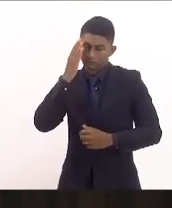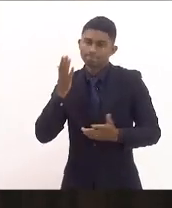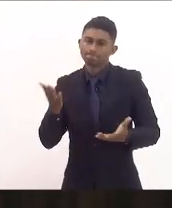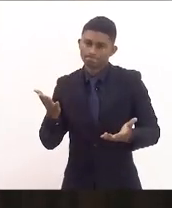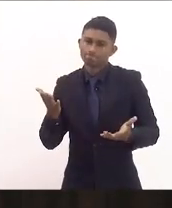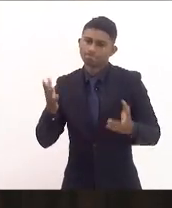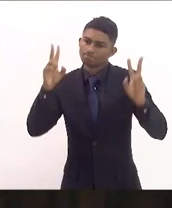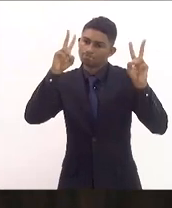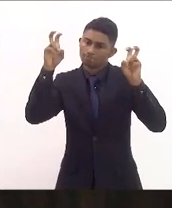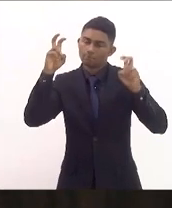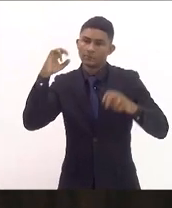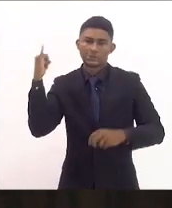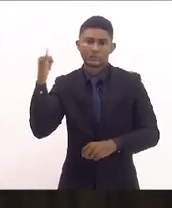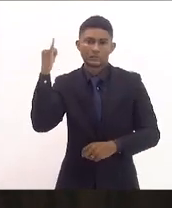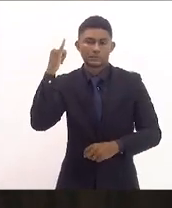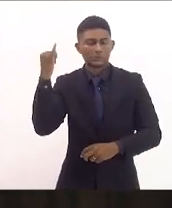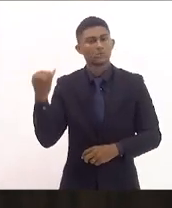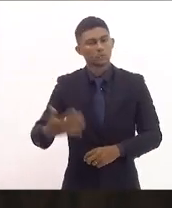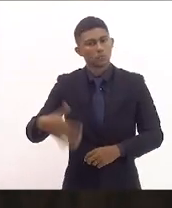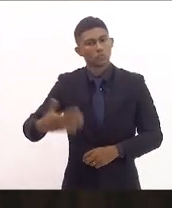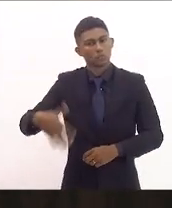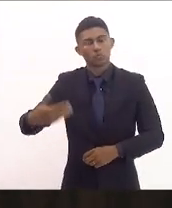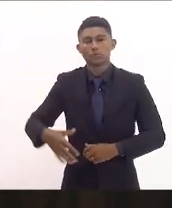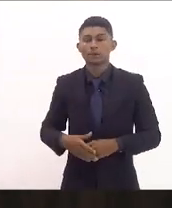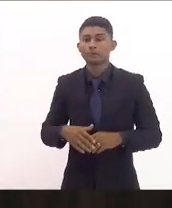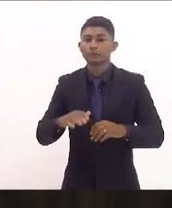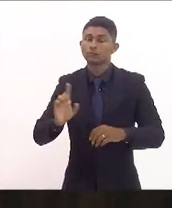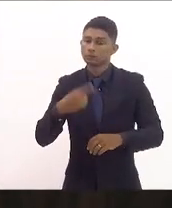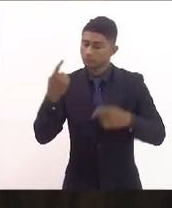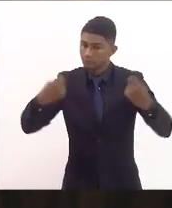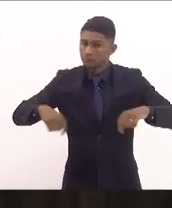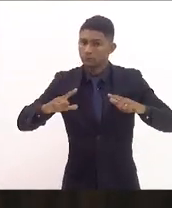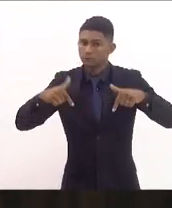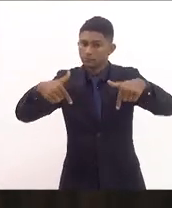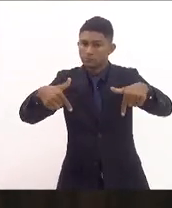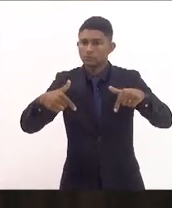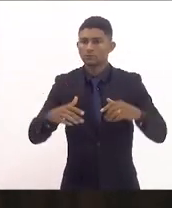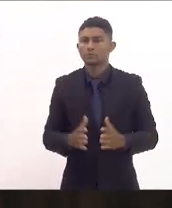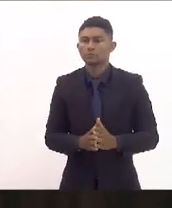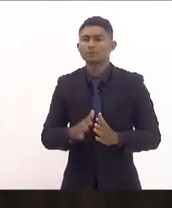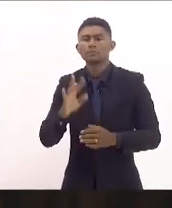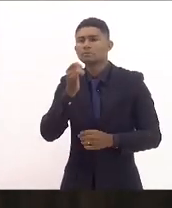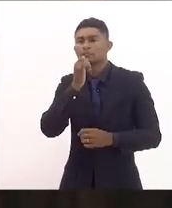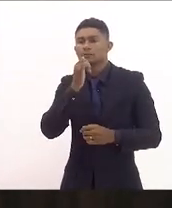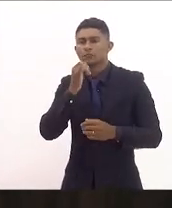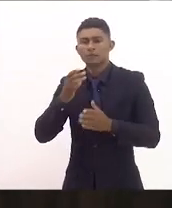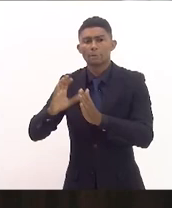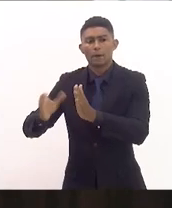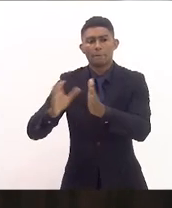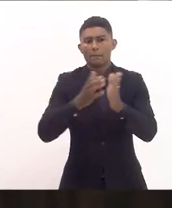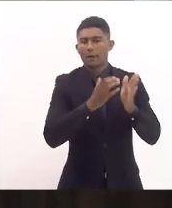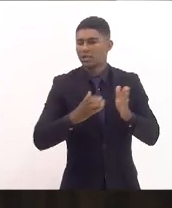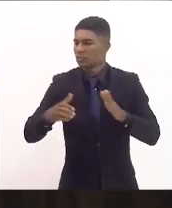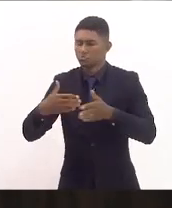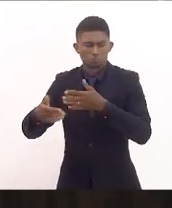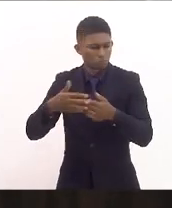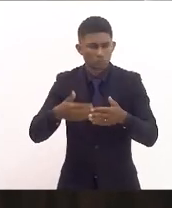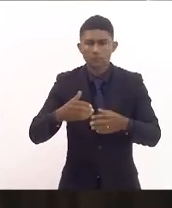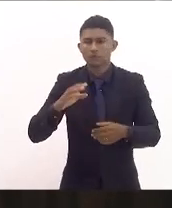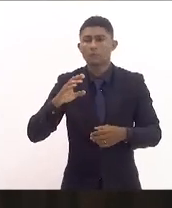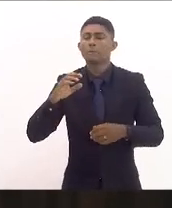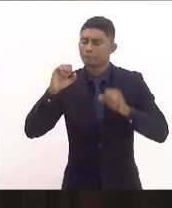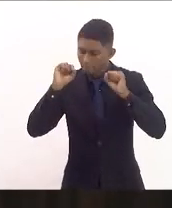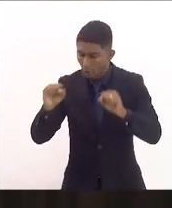questão é grave e a gente precisar a fazer algo e para fazer uma coisa Supra partidária como fazer a frente podem